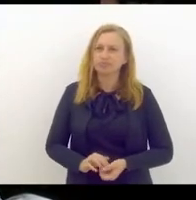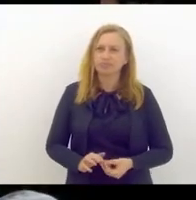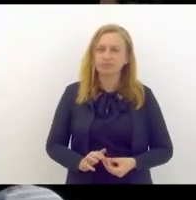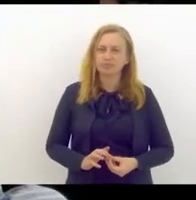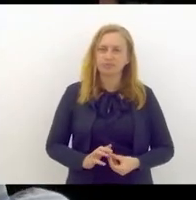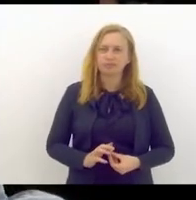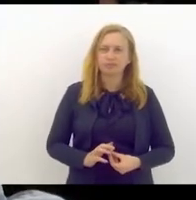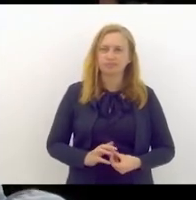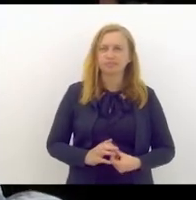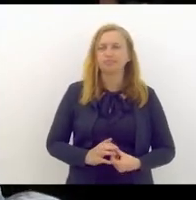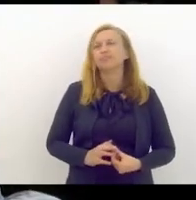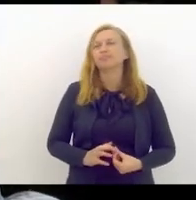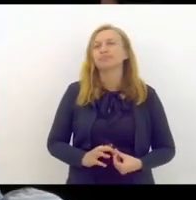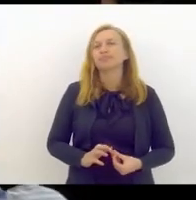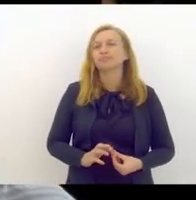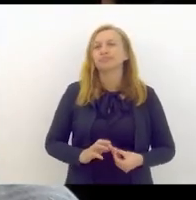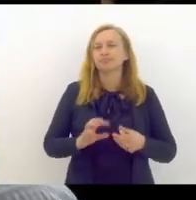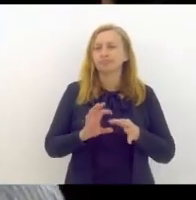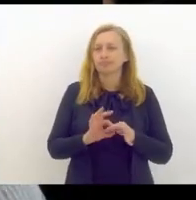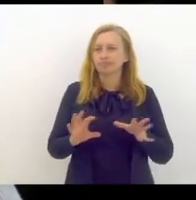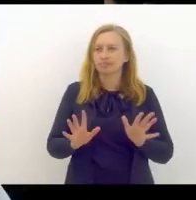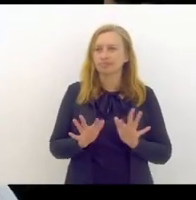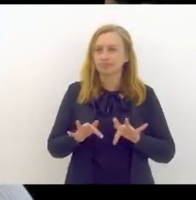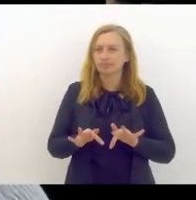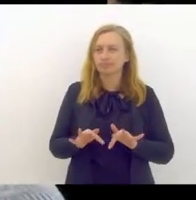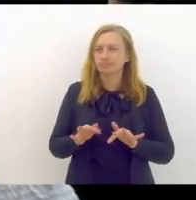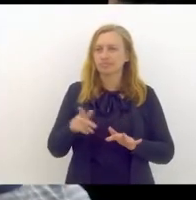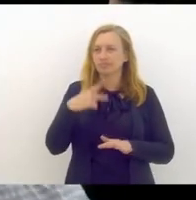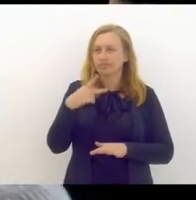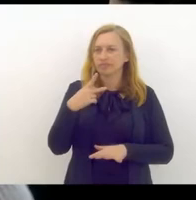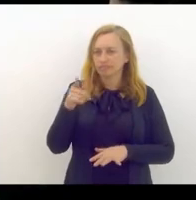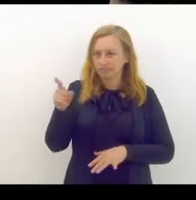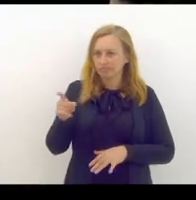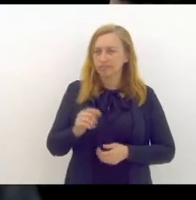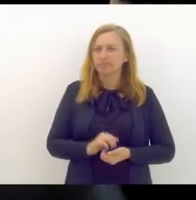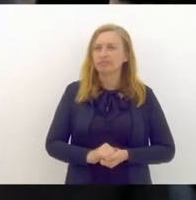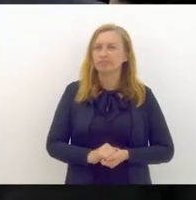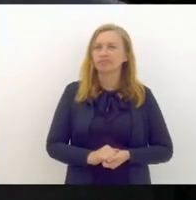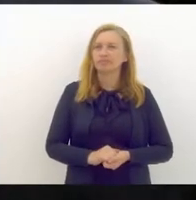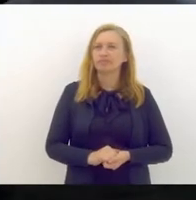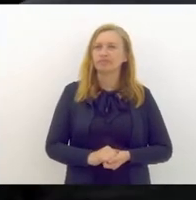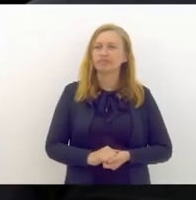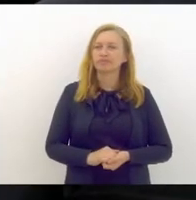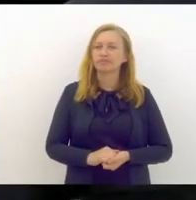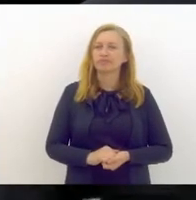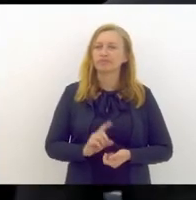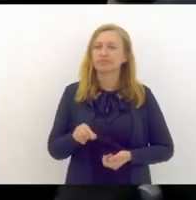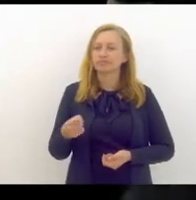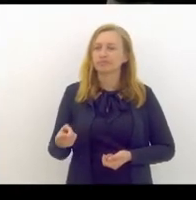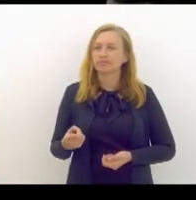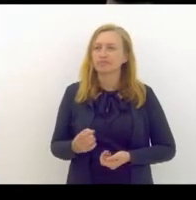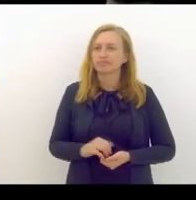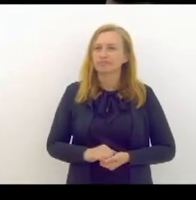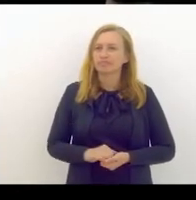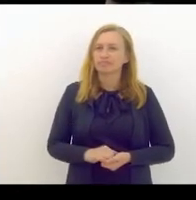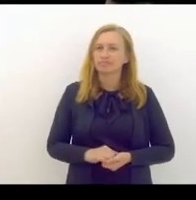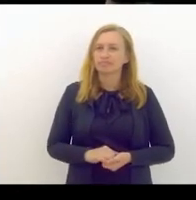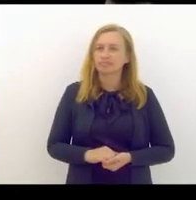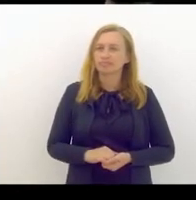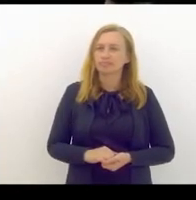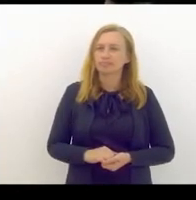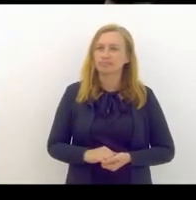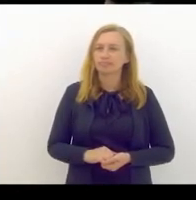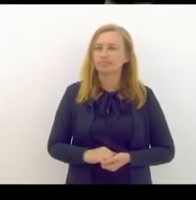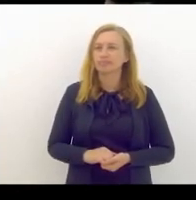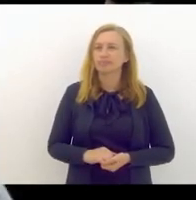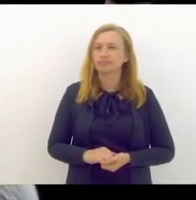Vamos terminar o seguinte, vamos deixar acabar a intervenção aqui da sociedade, aí eu passo para os nossos queridos colaboradores aqui, que sustentam essa comissão em